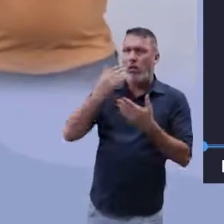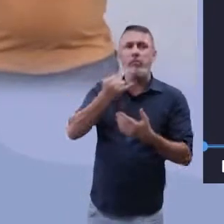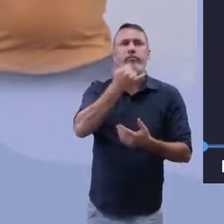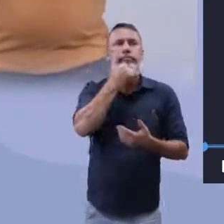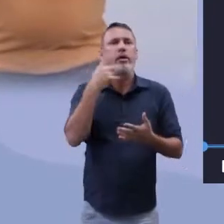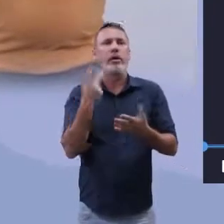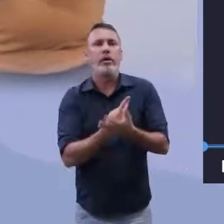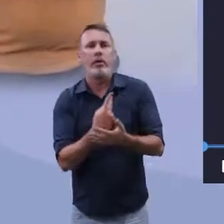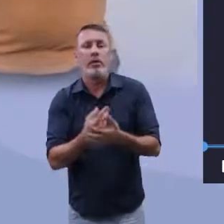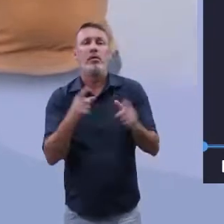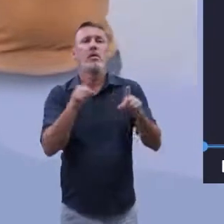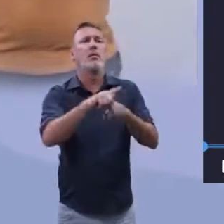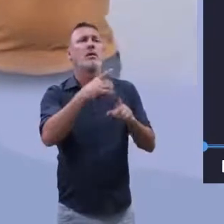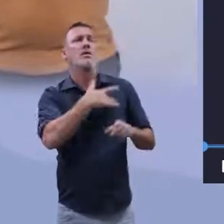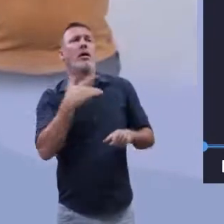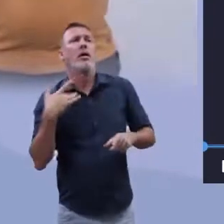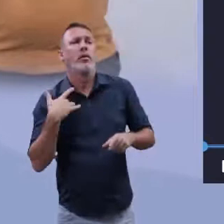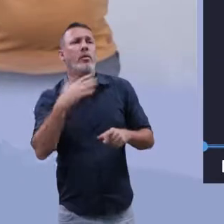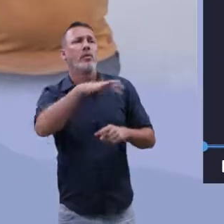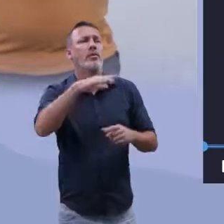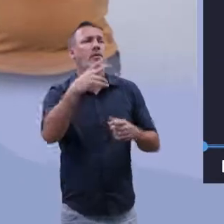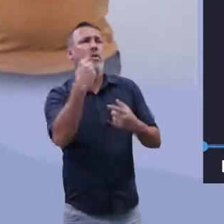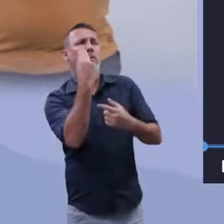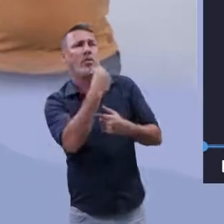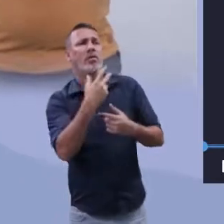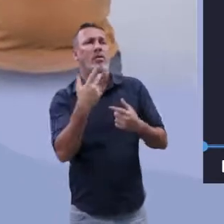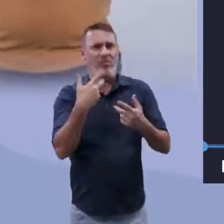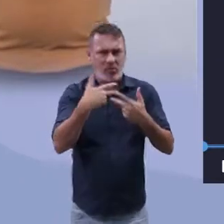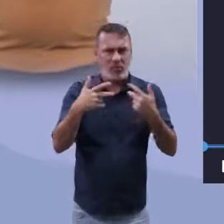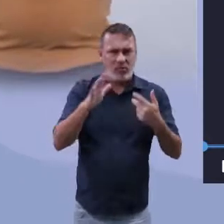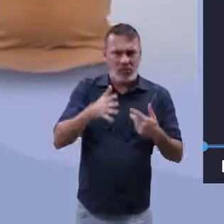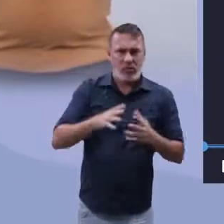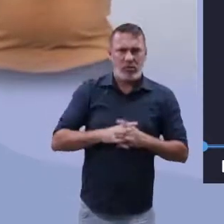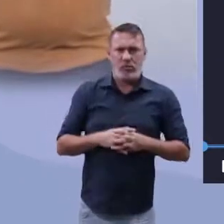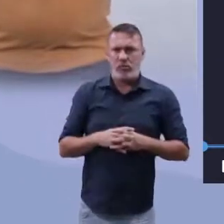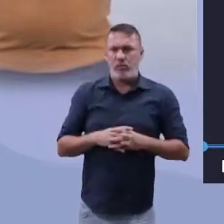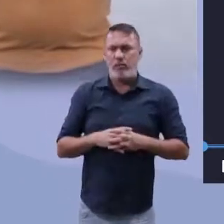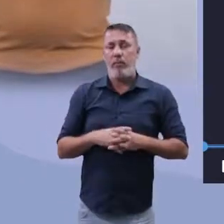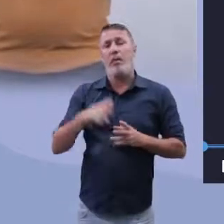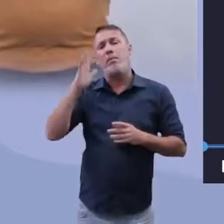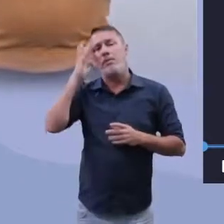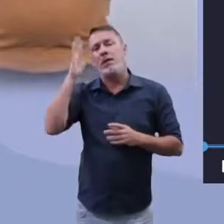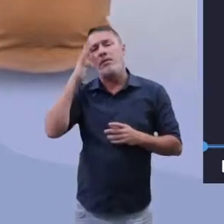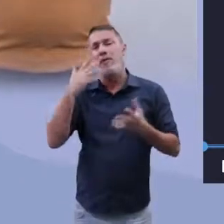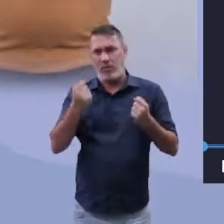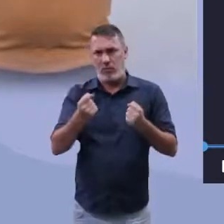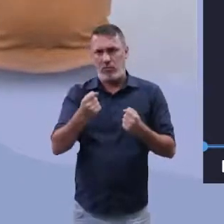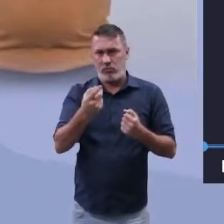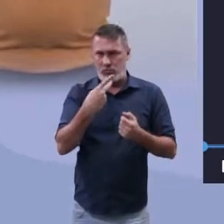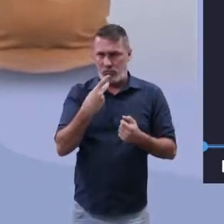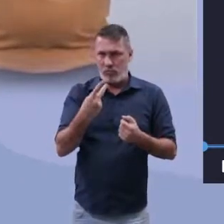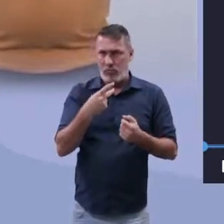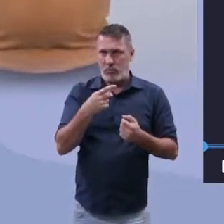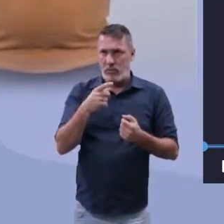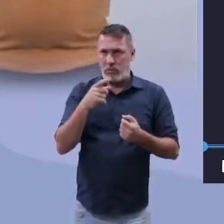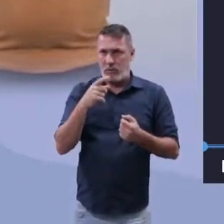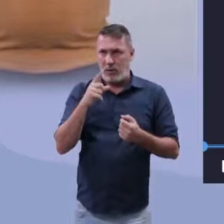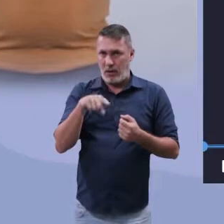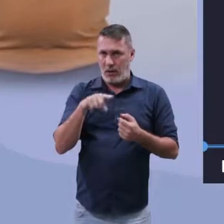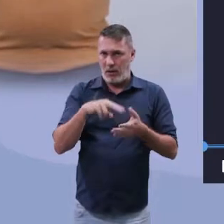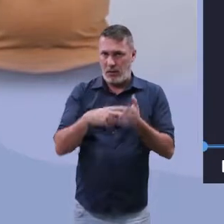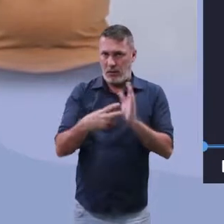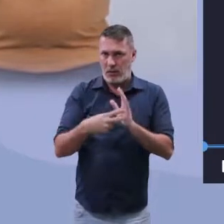Alguma questão voltada para a saúde? Em todos os aspectos? Pensa comigo aí. Então pensa, será que